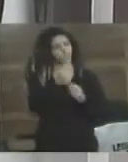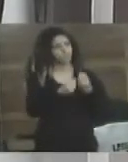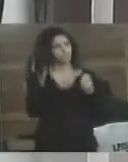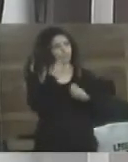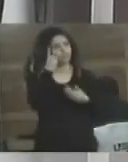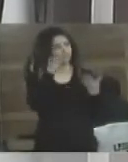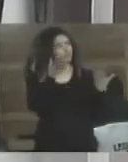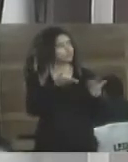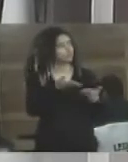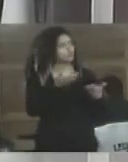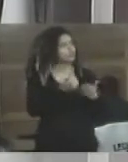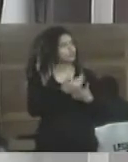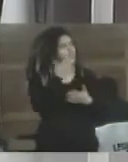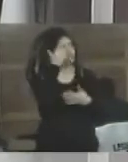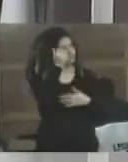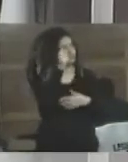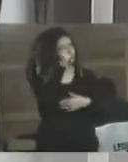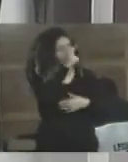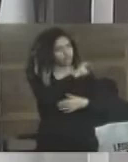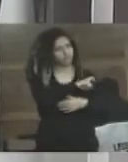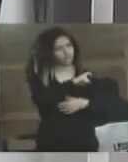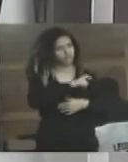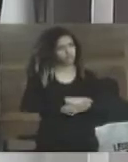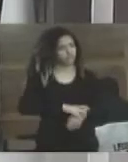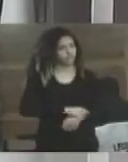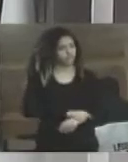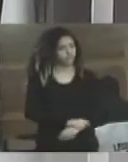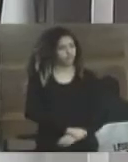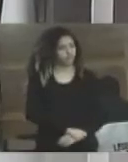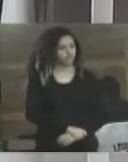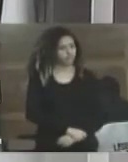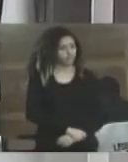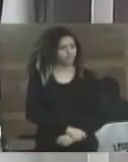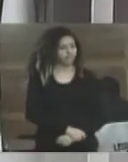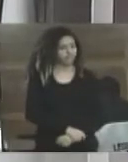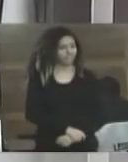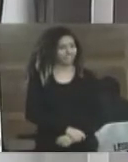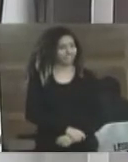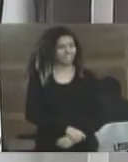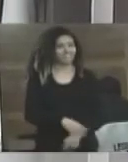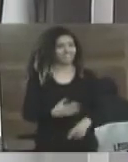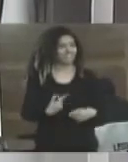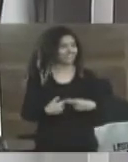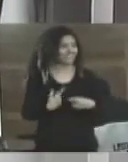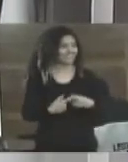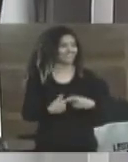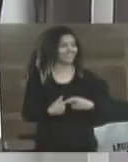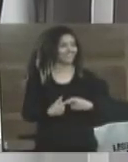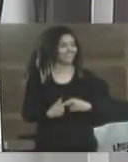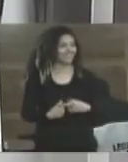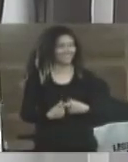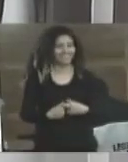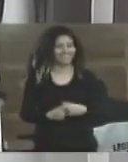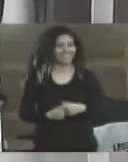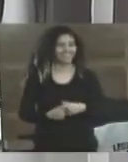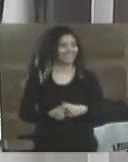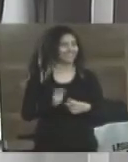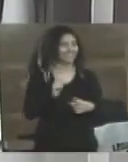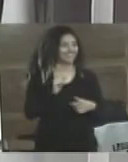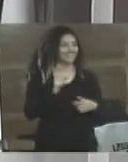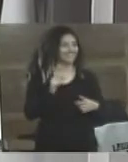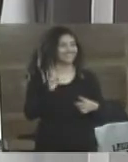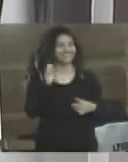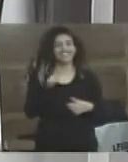hoje sabem da dificuldade que é. Tite, só para mim não perder o raciocínio. Vai. O que acontece? Isso sabe o que é,